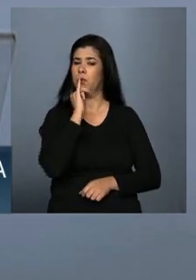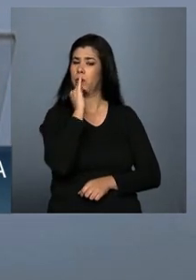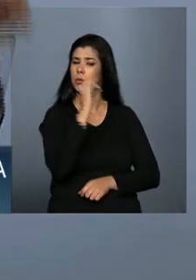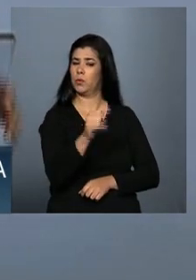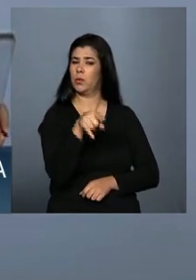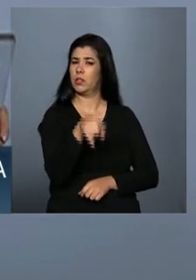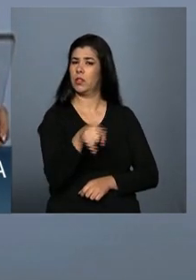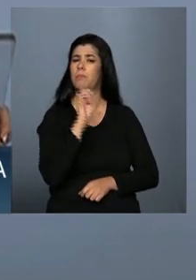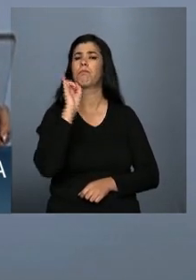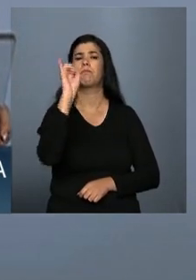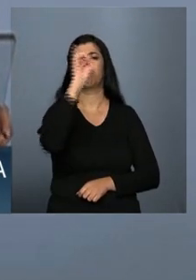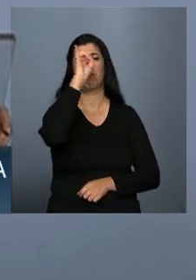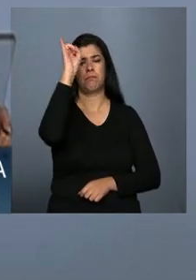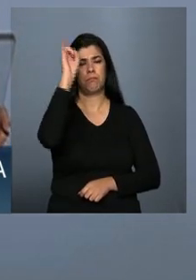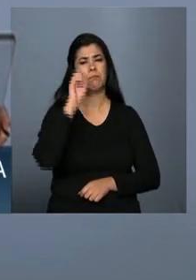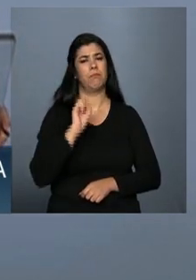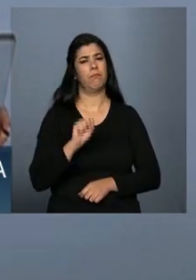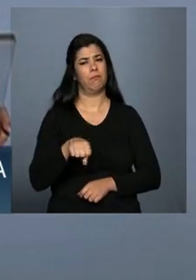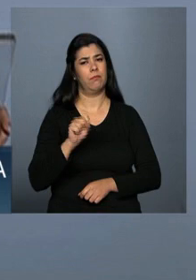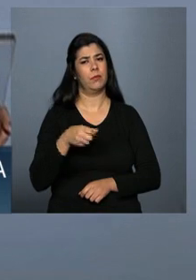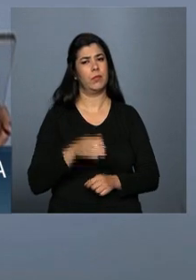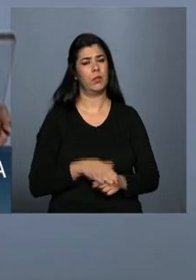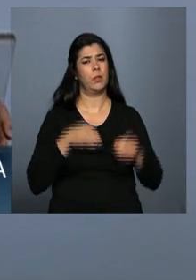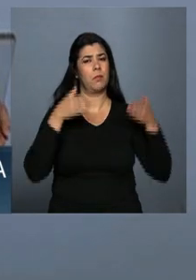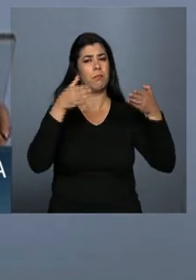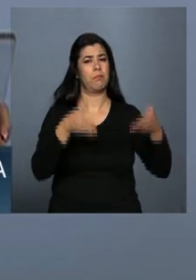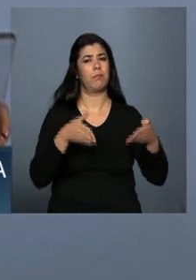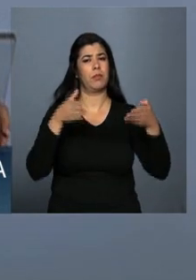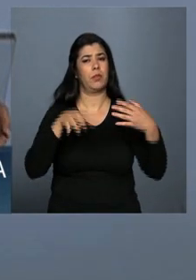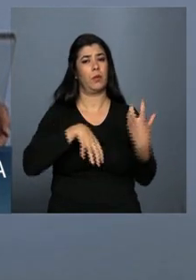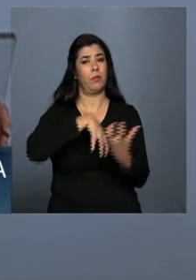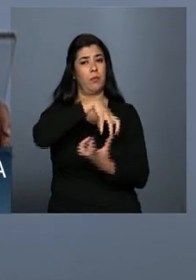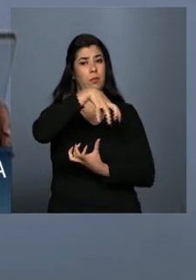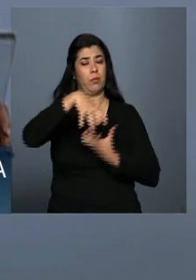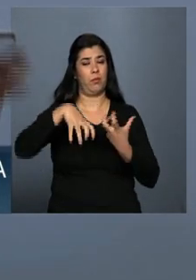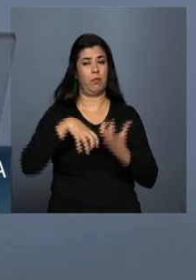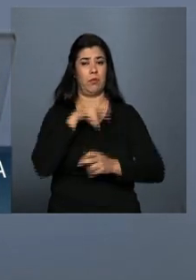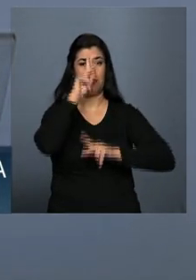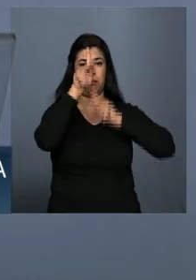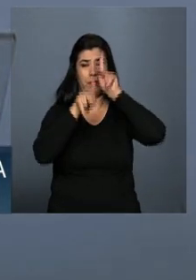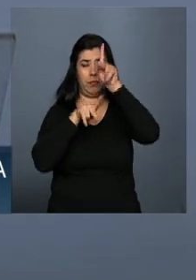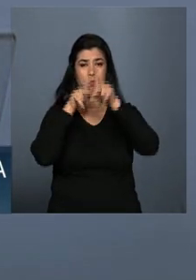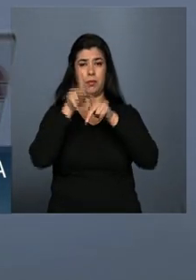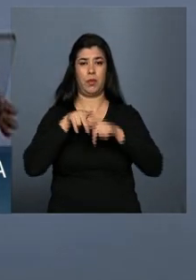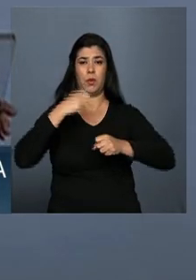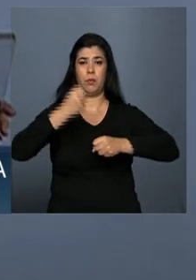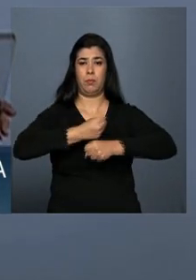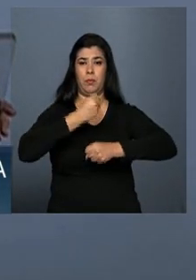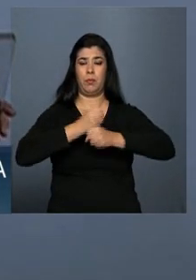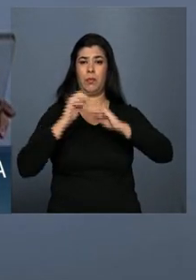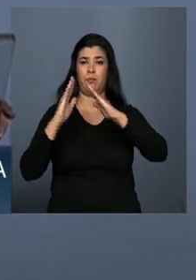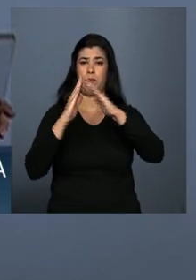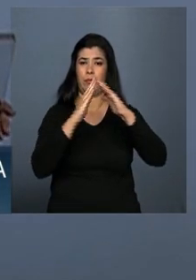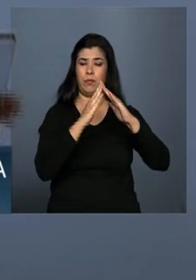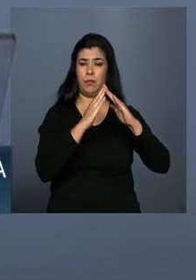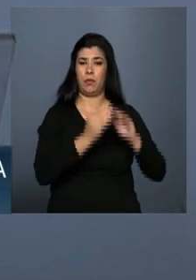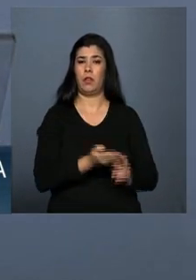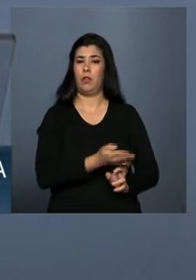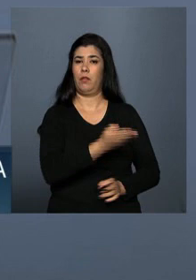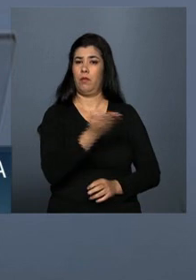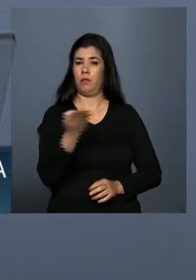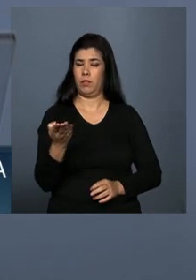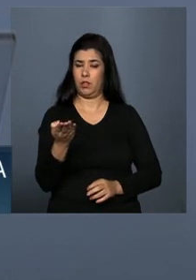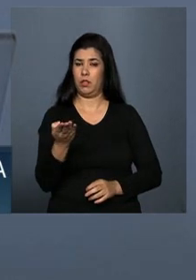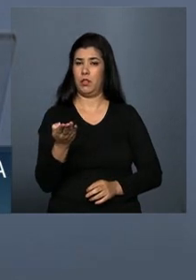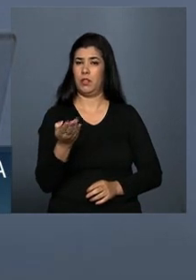a participação dos movimentos populares na construção das moradias. Vocês,